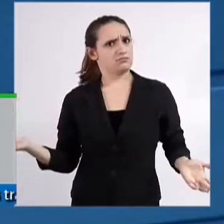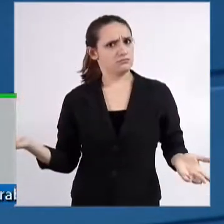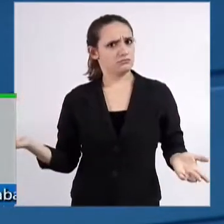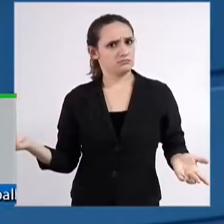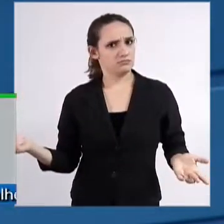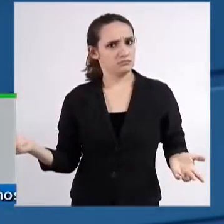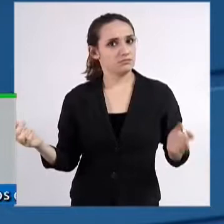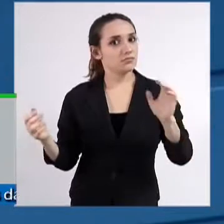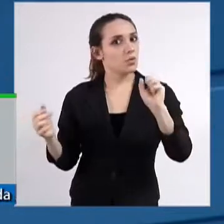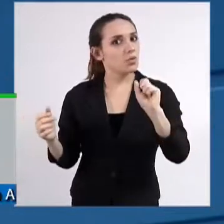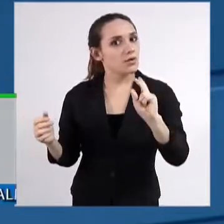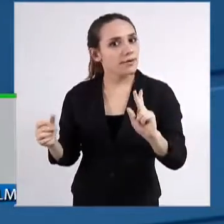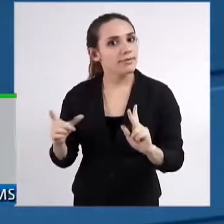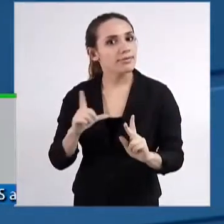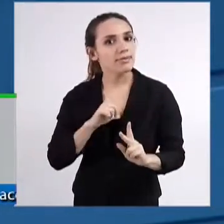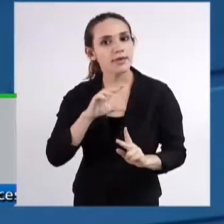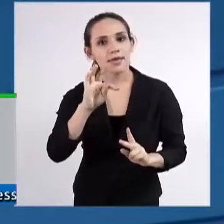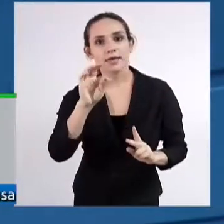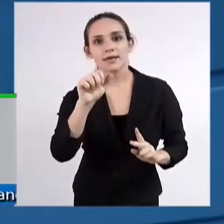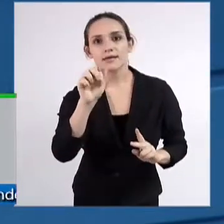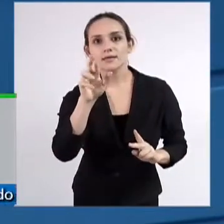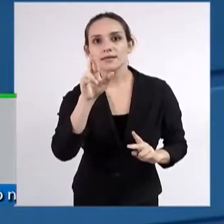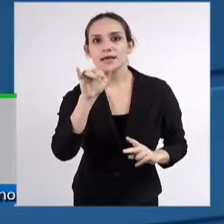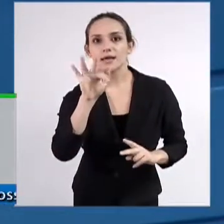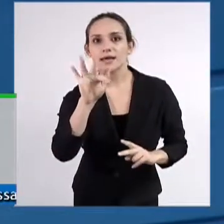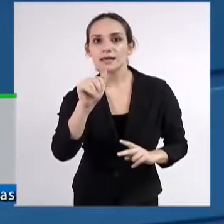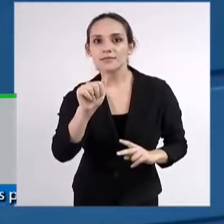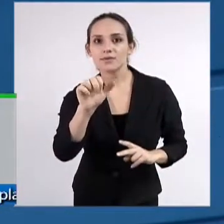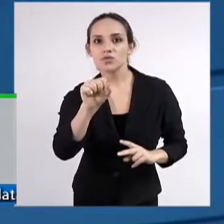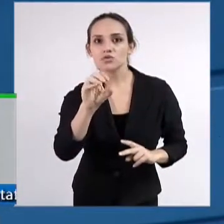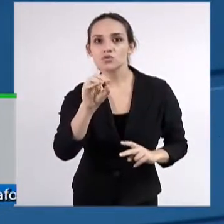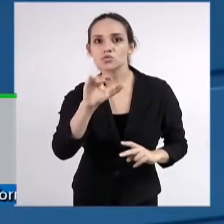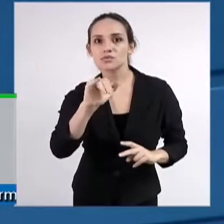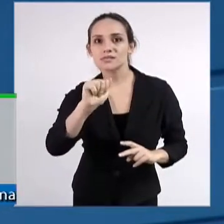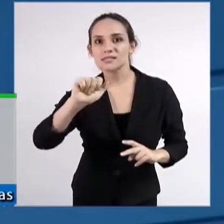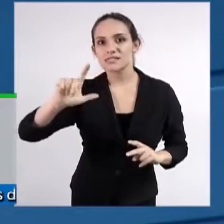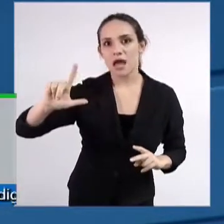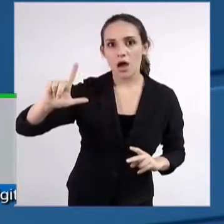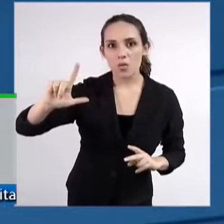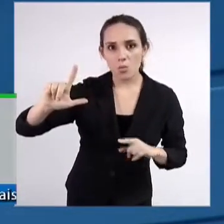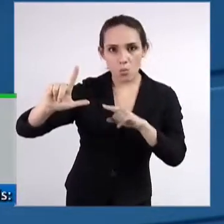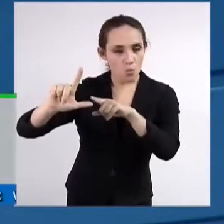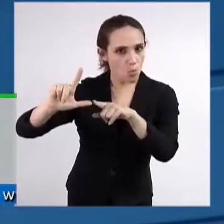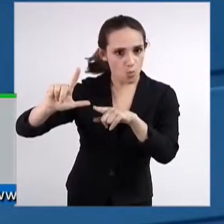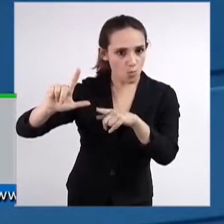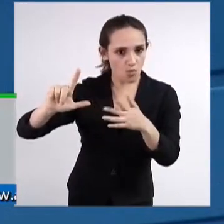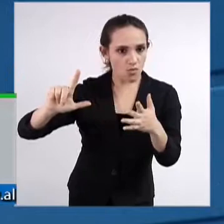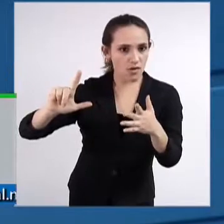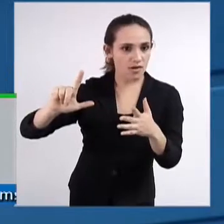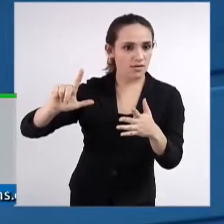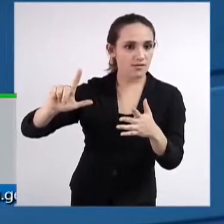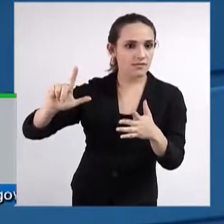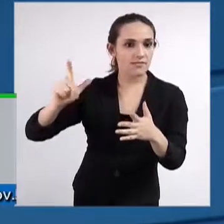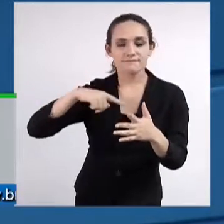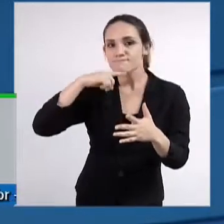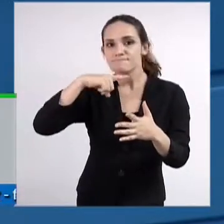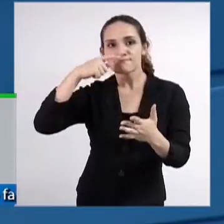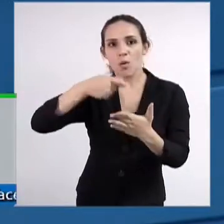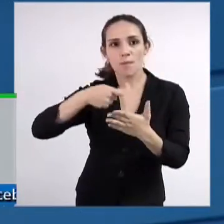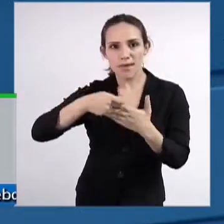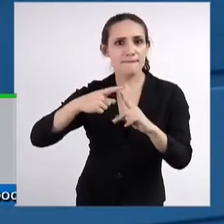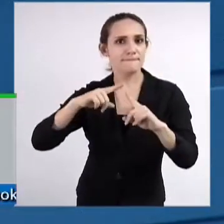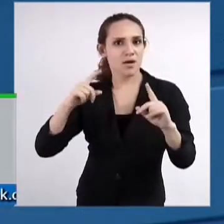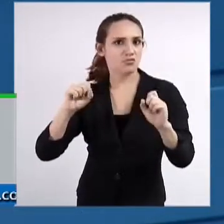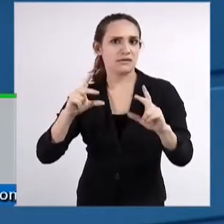Existe uma tarifa social que as pessoas não têm acesso, nós não conseguimos obrigar, vincular a identificação dessas